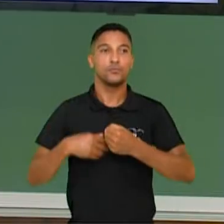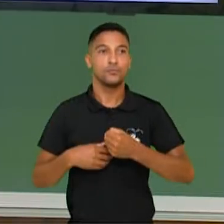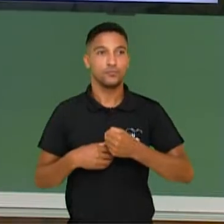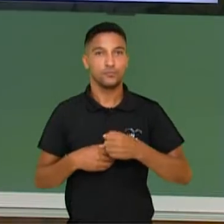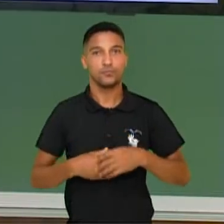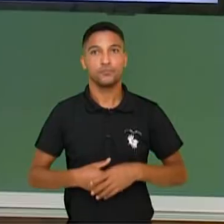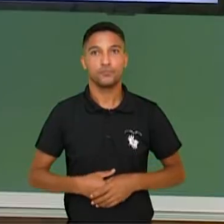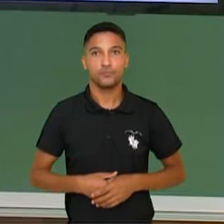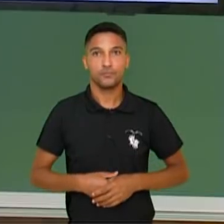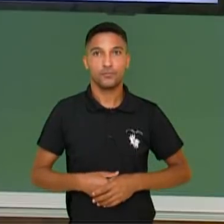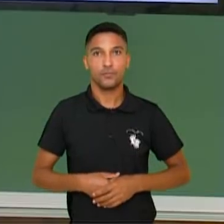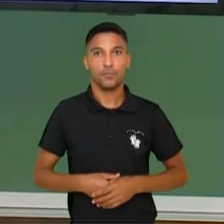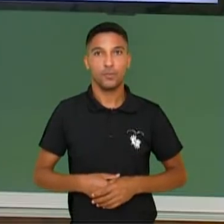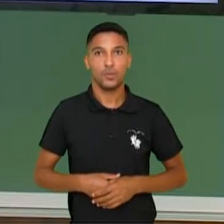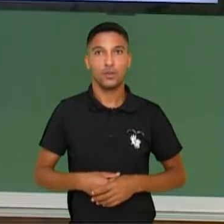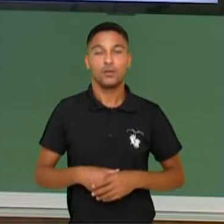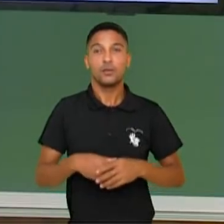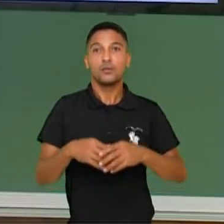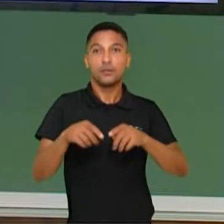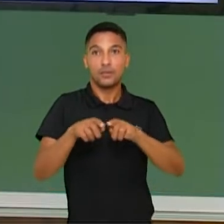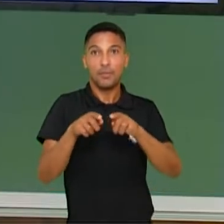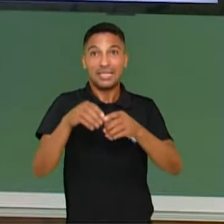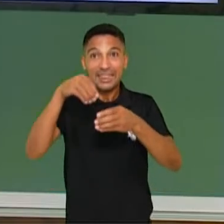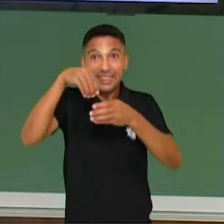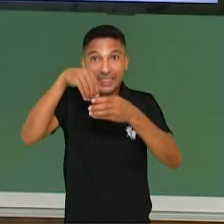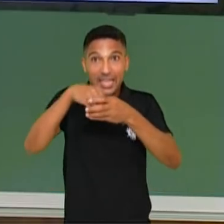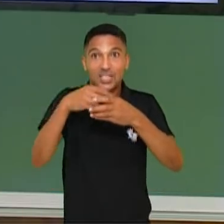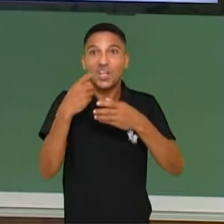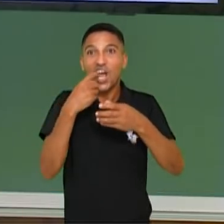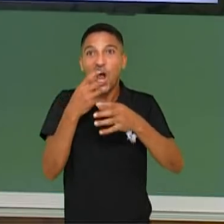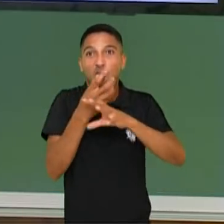internamente esse mesmo osso. Perfeito?